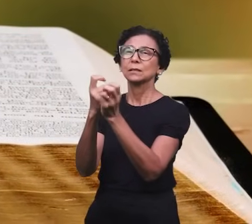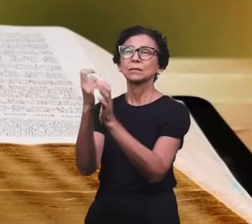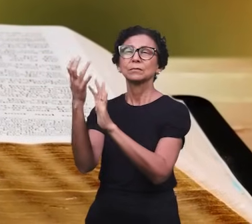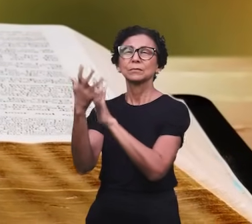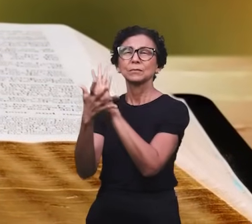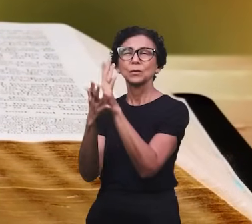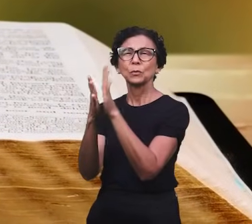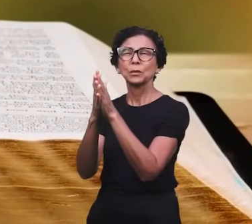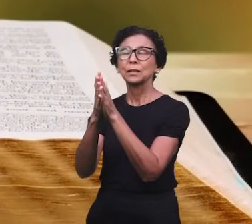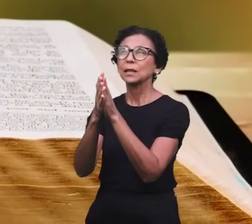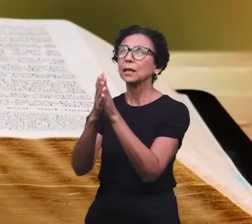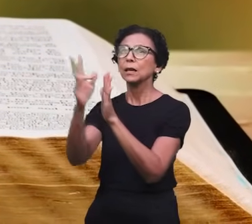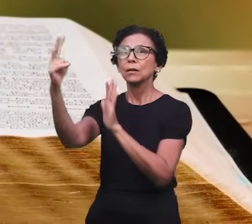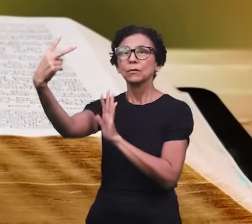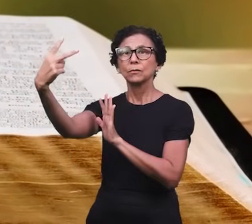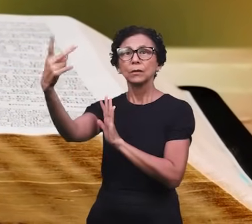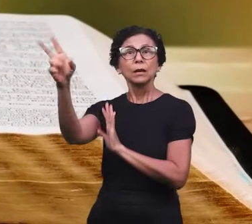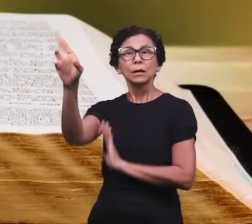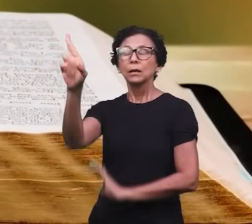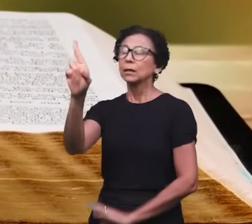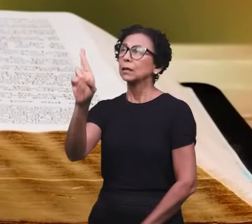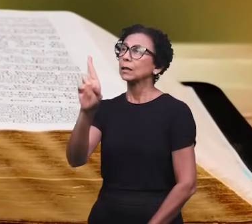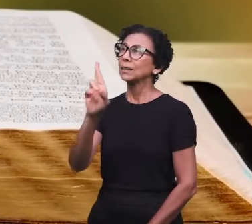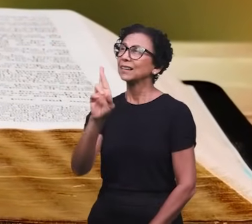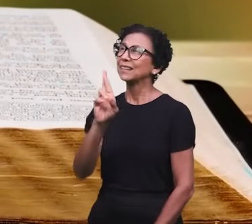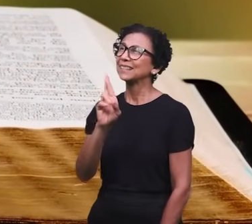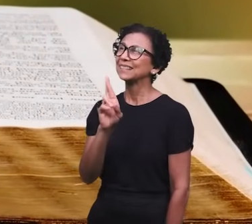e ouvi o meu clamor.